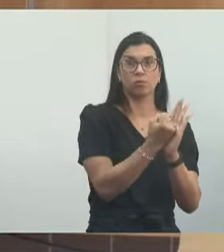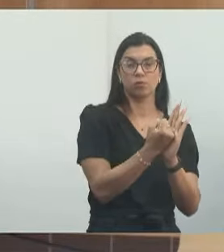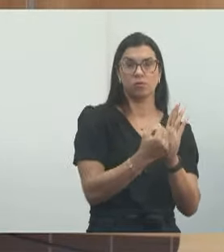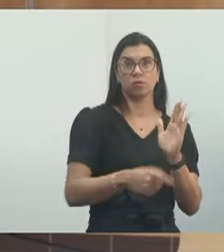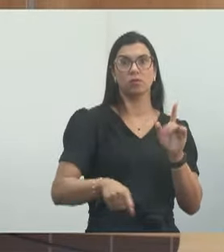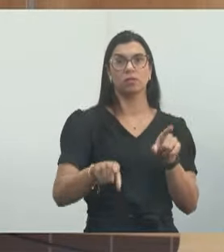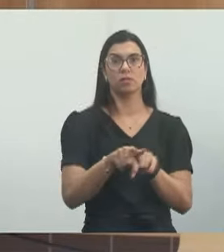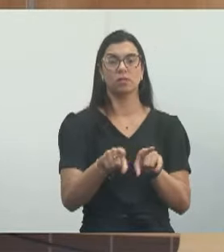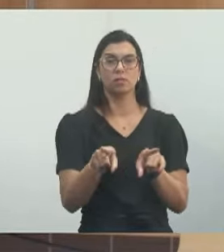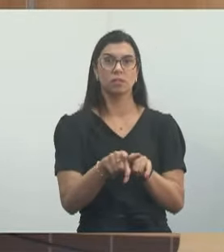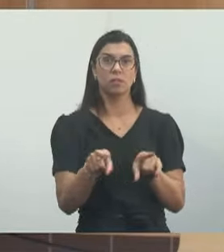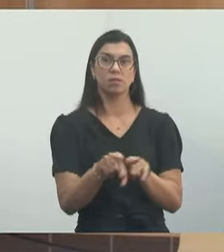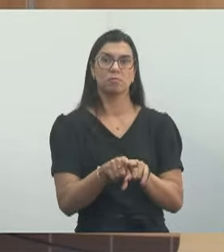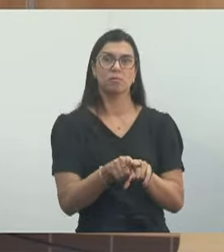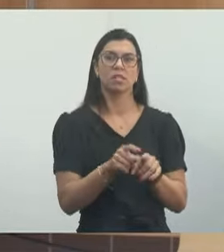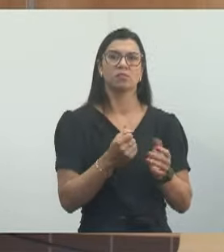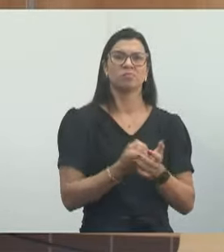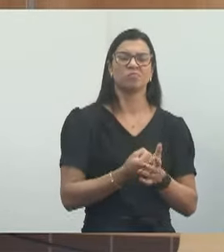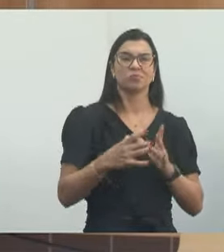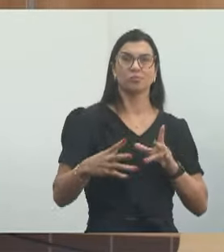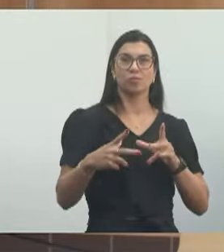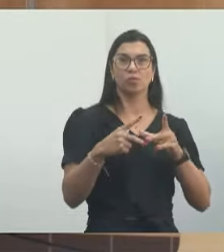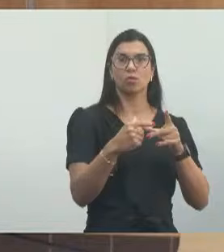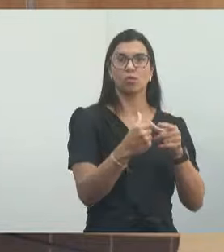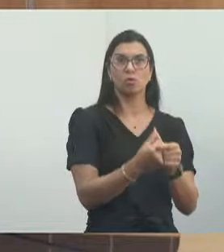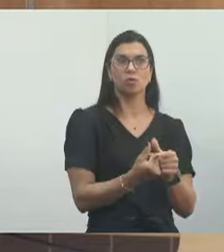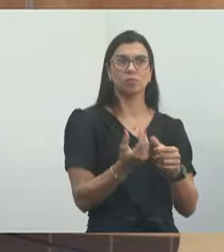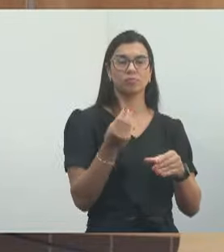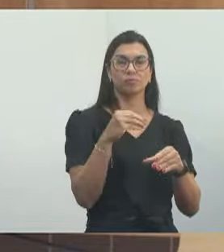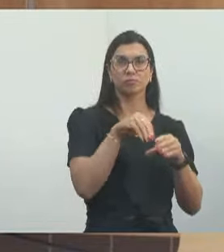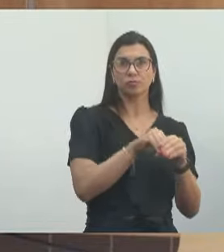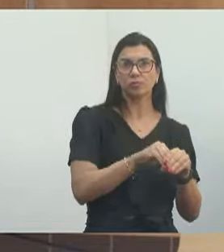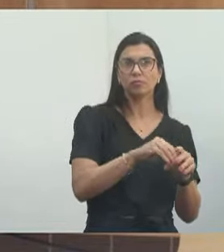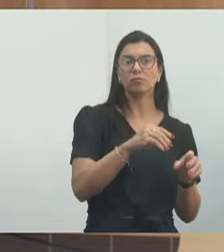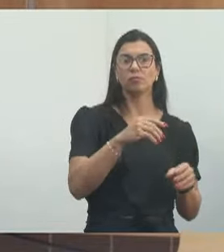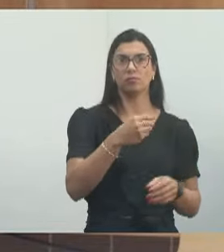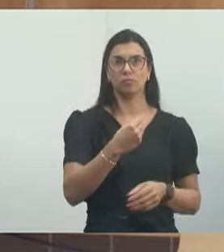bens materiais em sua amplitude cultural.